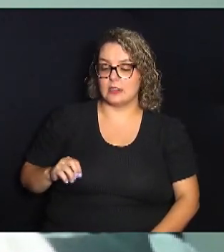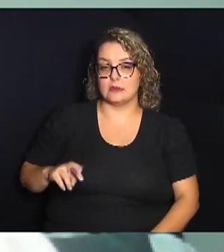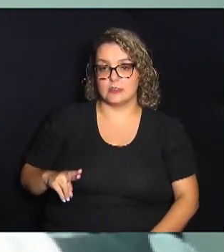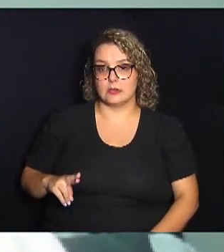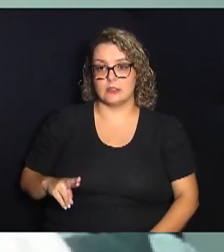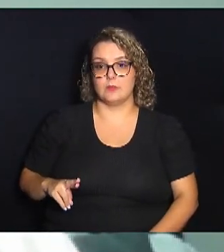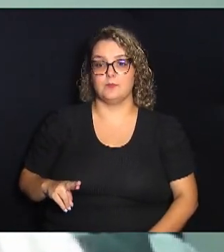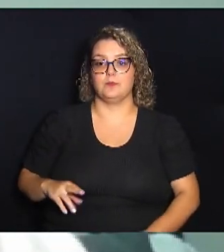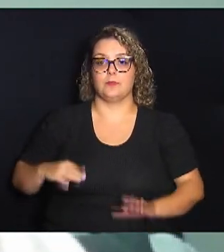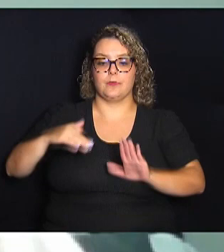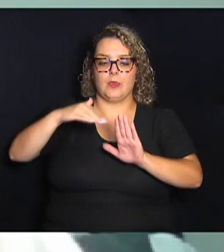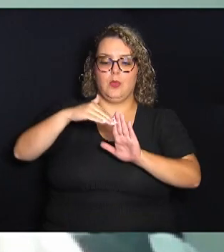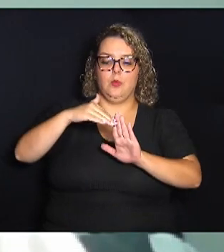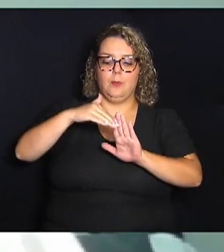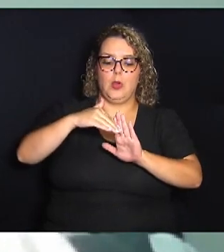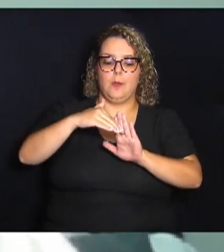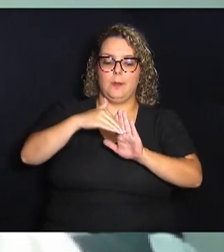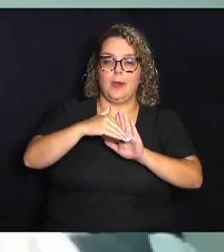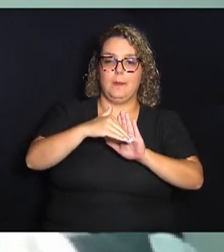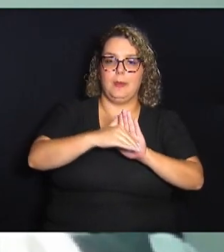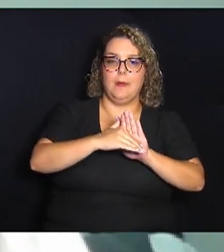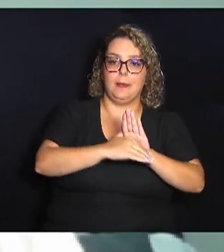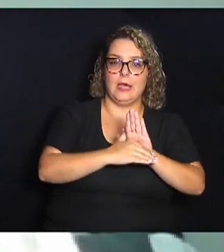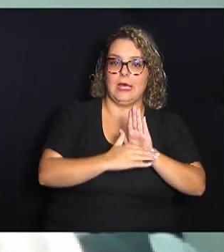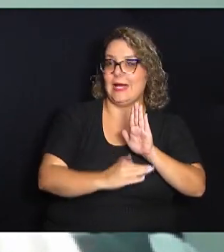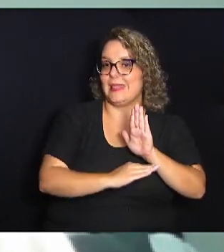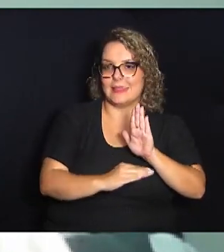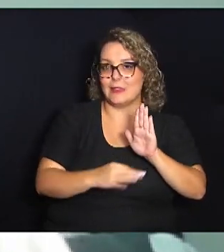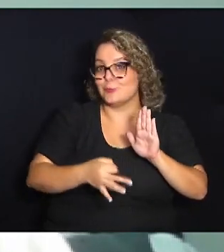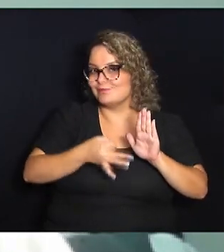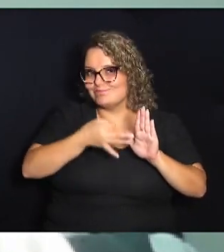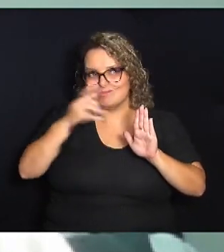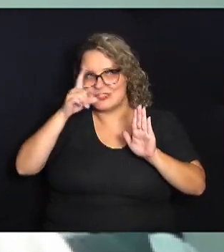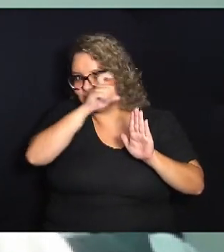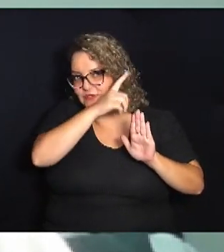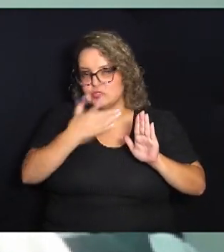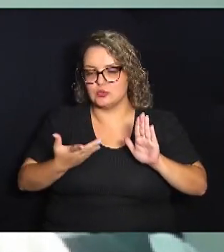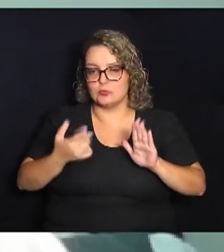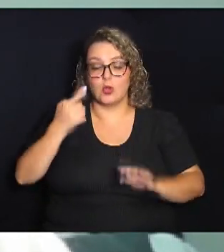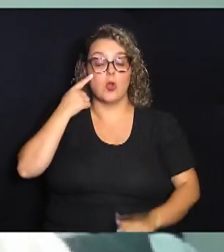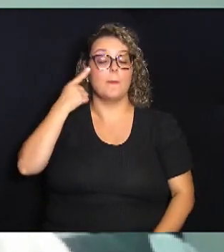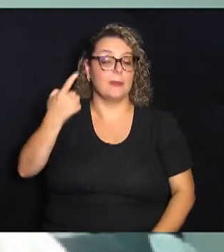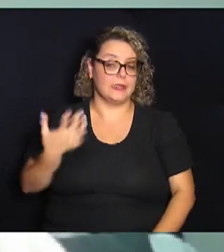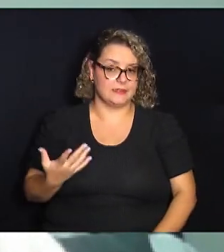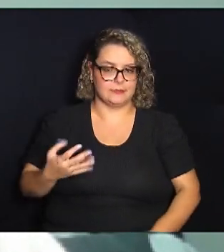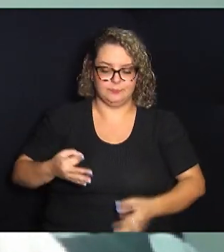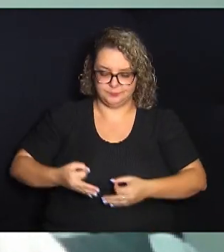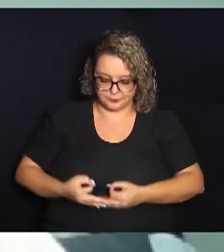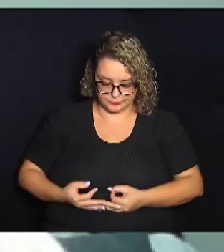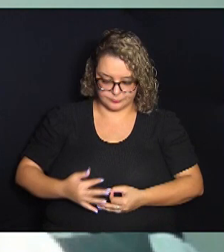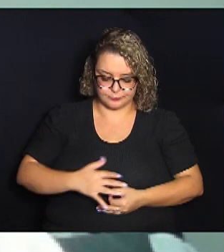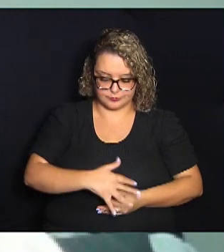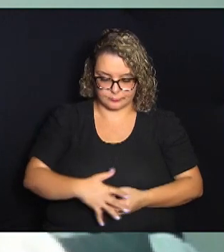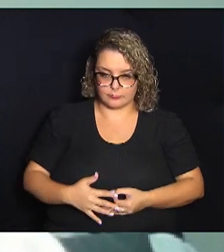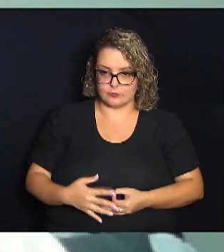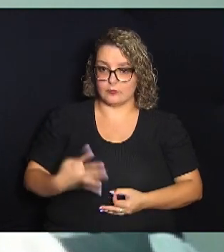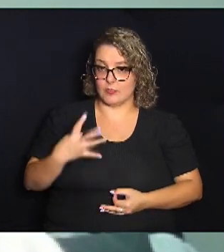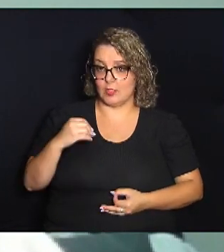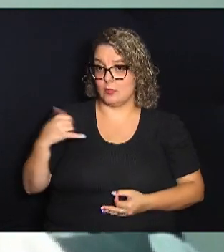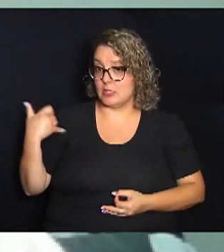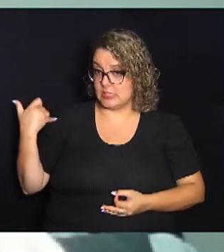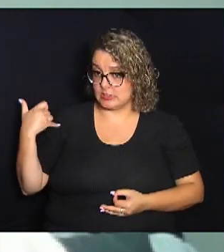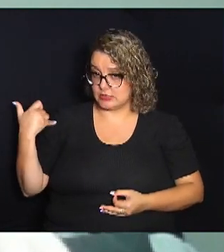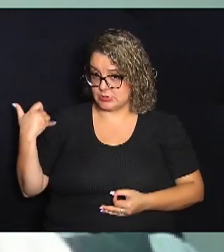em degraus até o ponto crítico. Como é que é isso? Imagina que os seus ovários chegaram aos 40 anos com uma